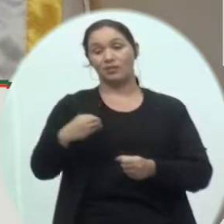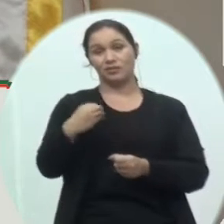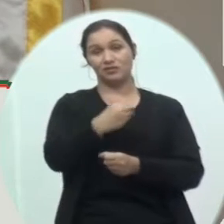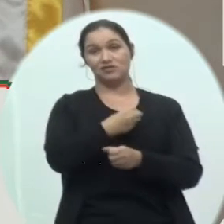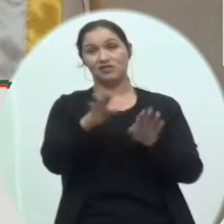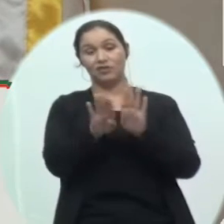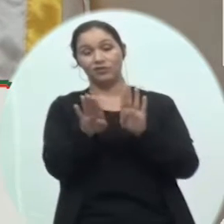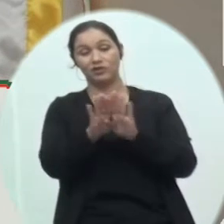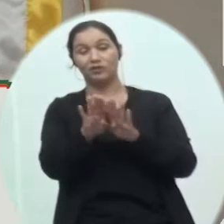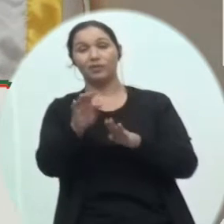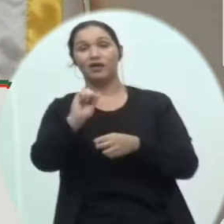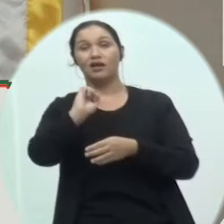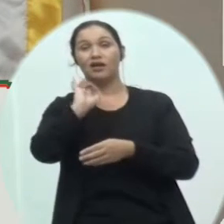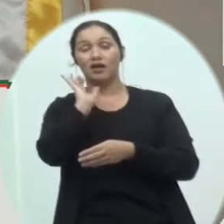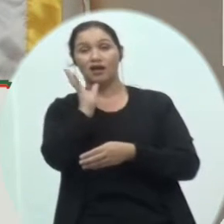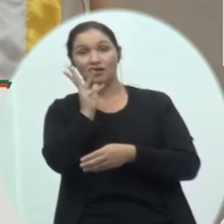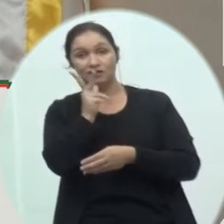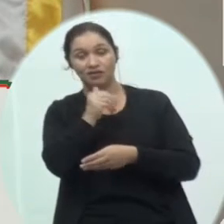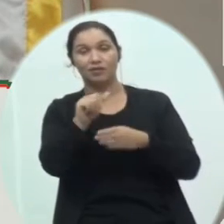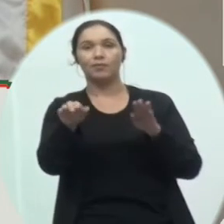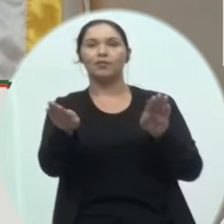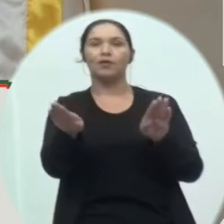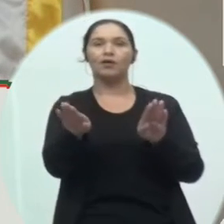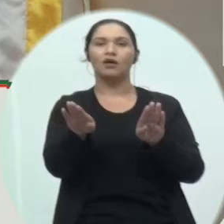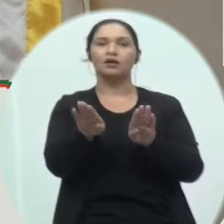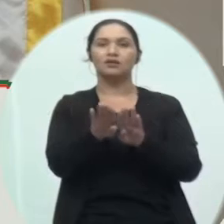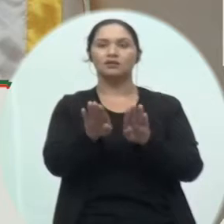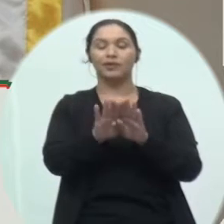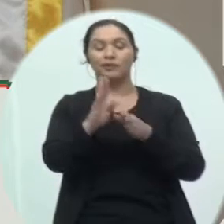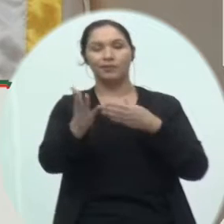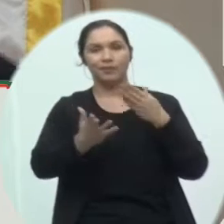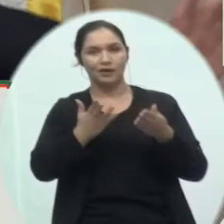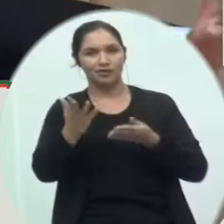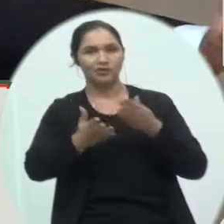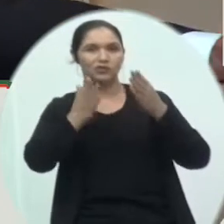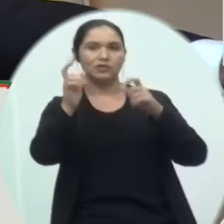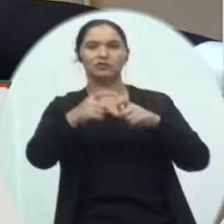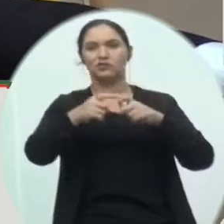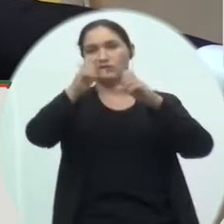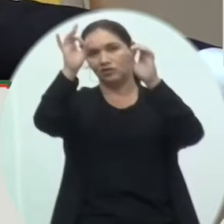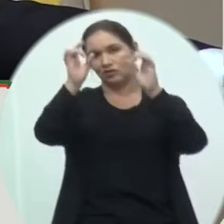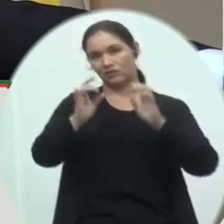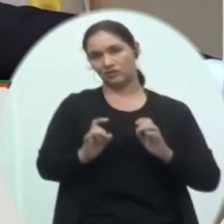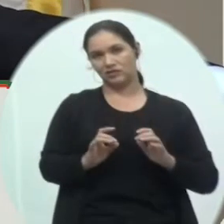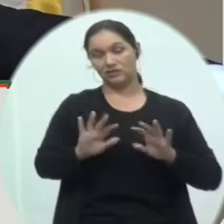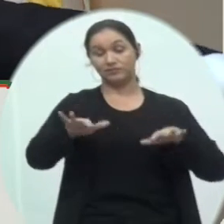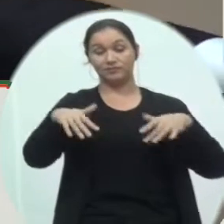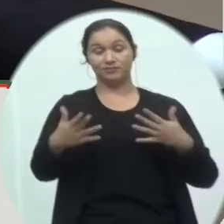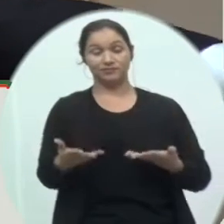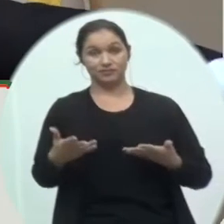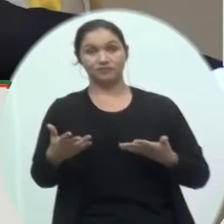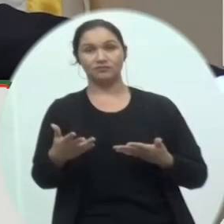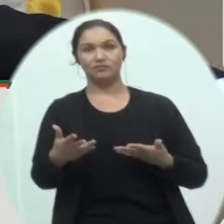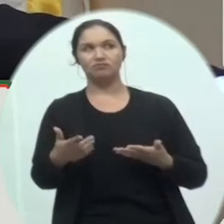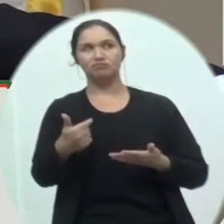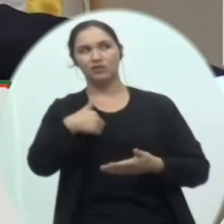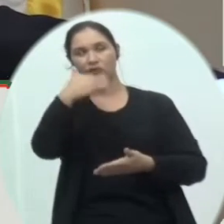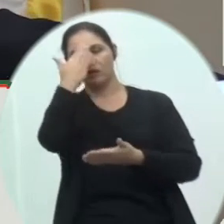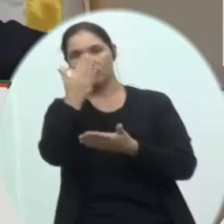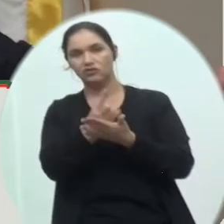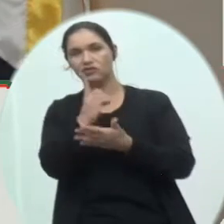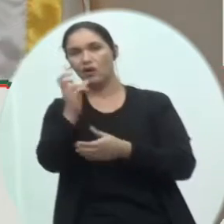que em 3 meses, 4 meses, tirando R$400.000, R$500.000 por mês, não podia ter sido resolvido isso há